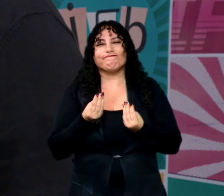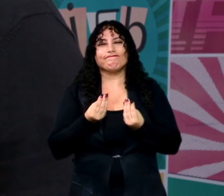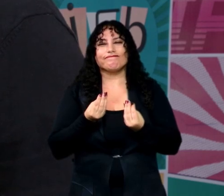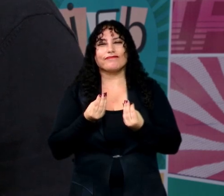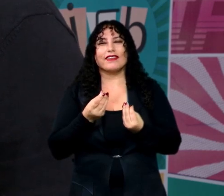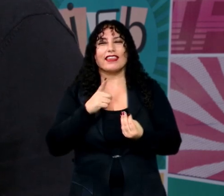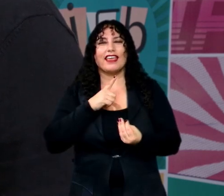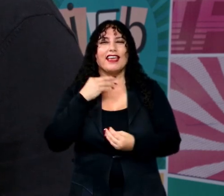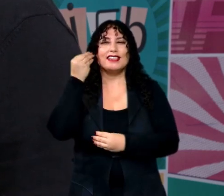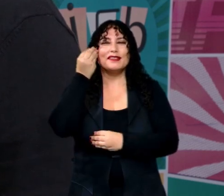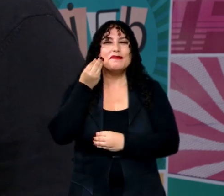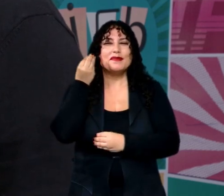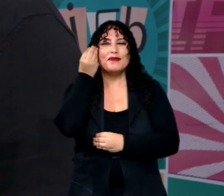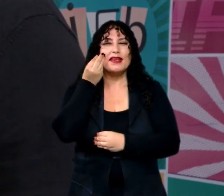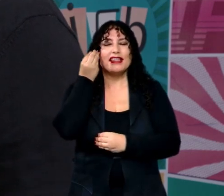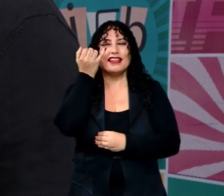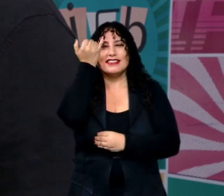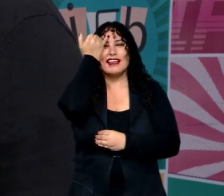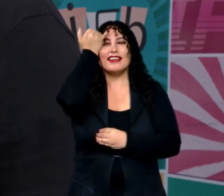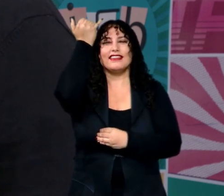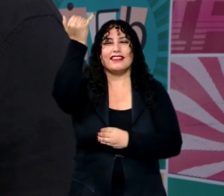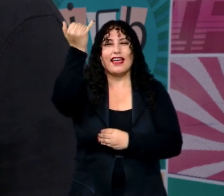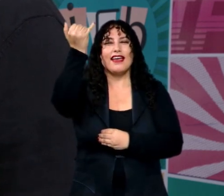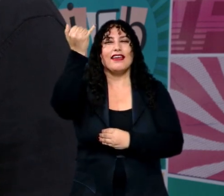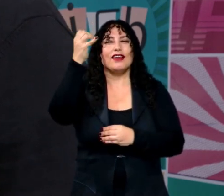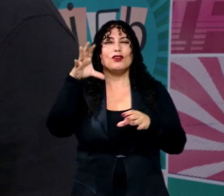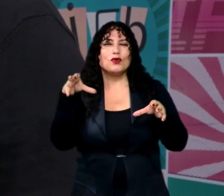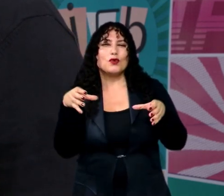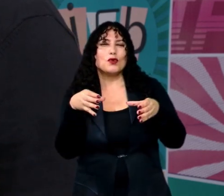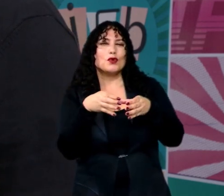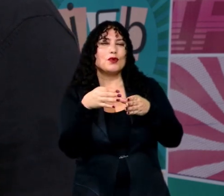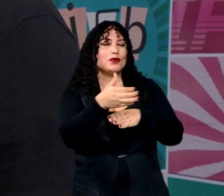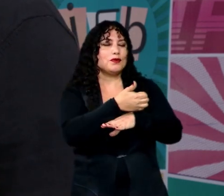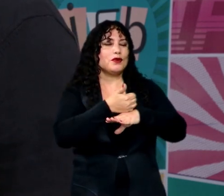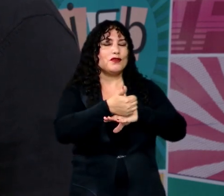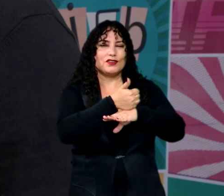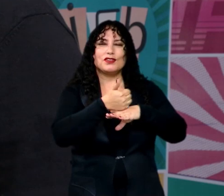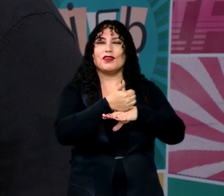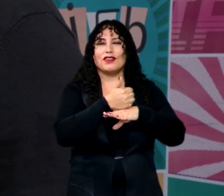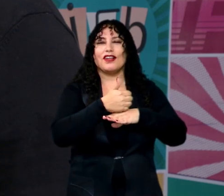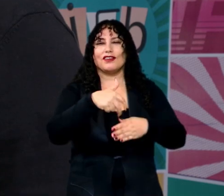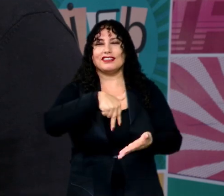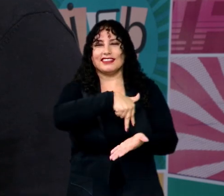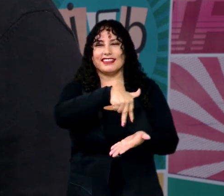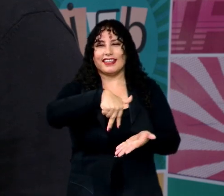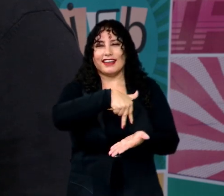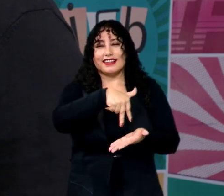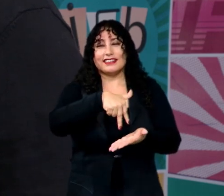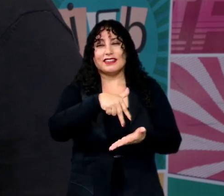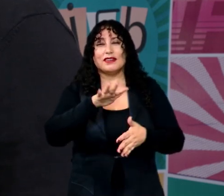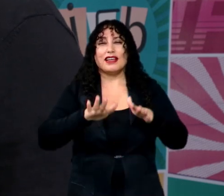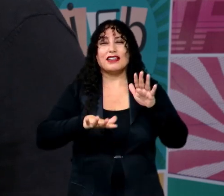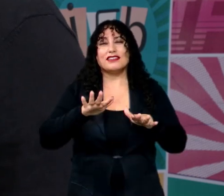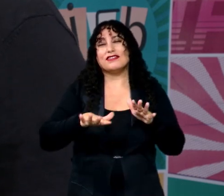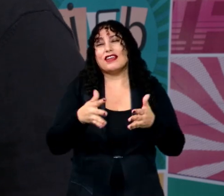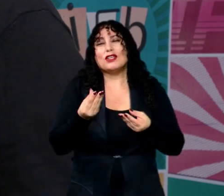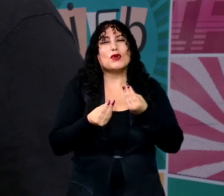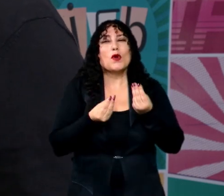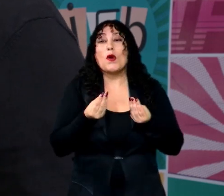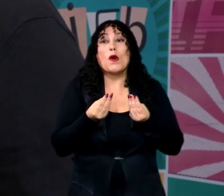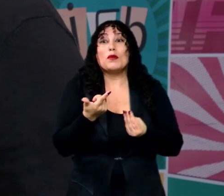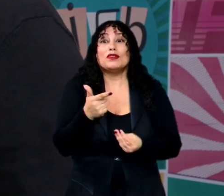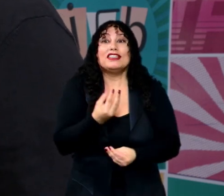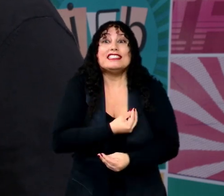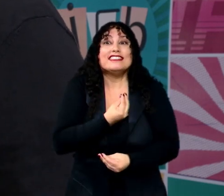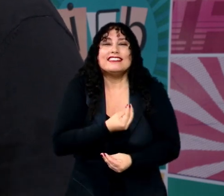ter a sua experiência numa ideia de uma companhia profissional de dança, né? Mas às vezes eu penso até como, né? Se não existe